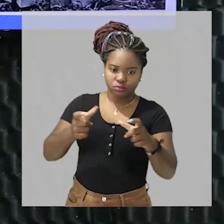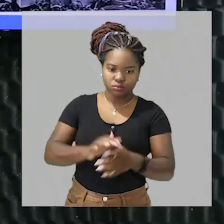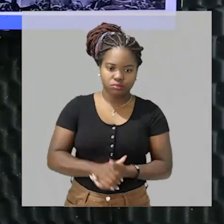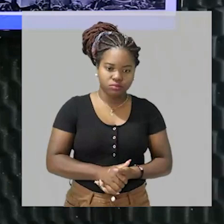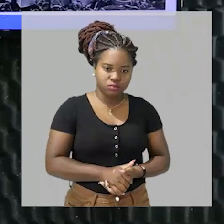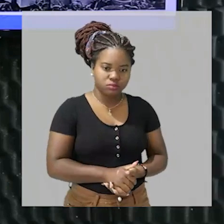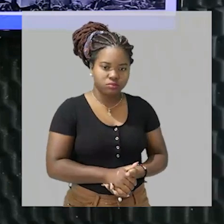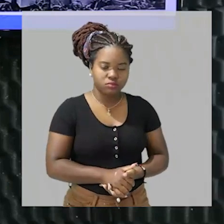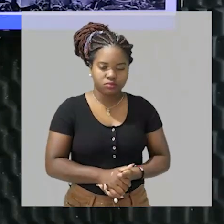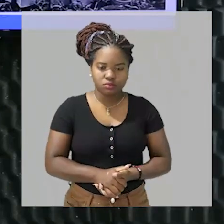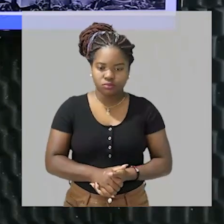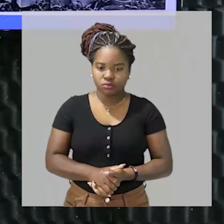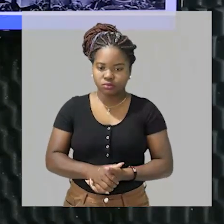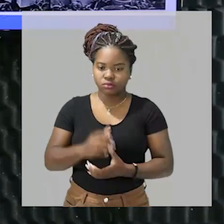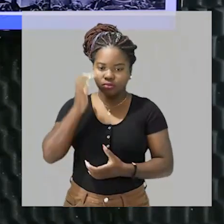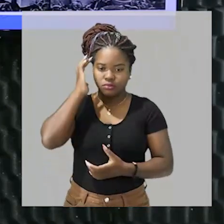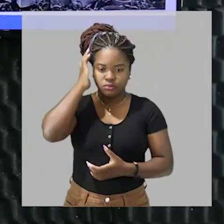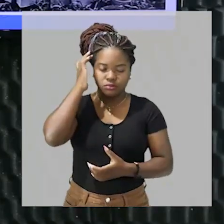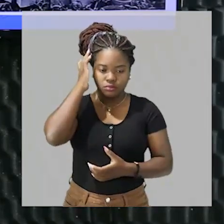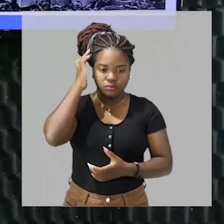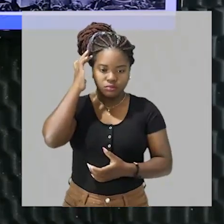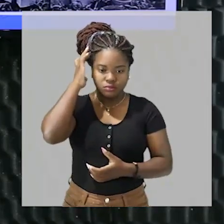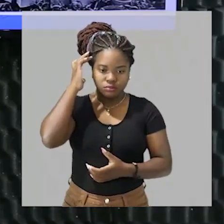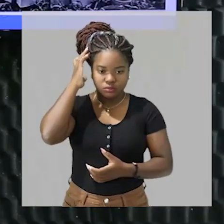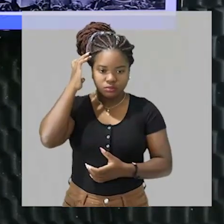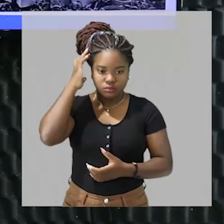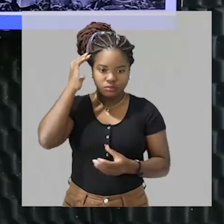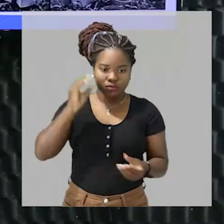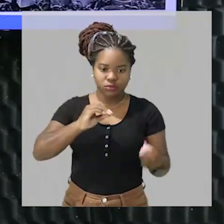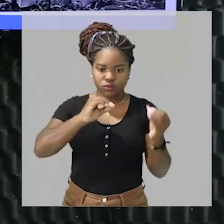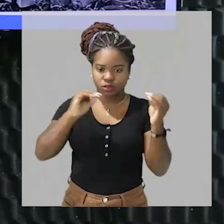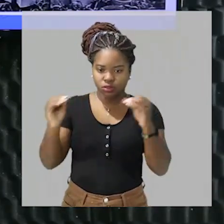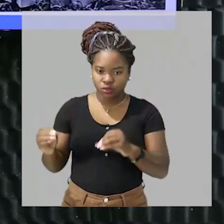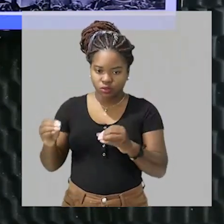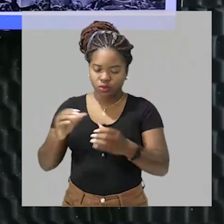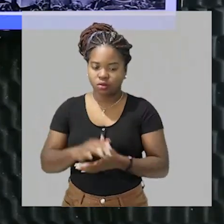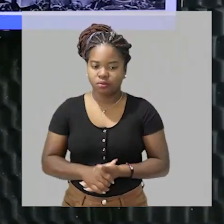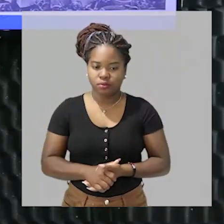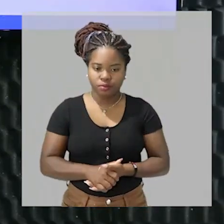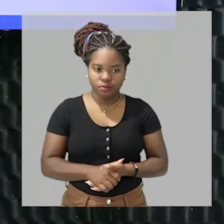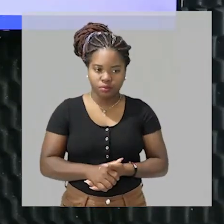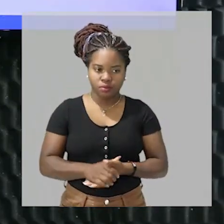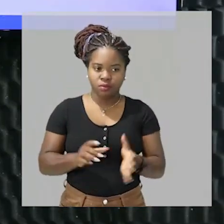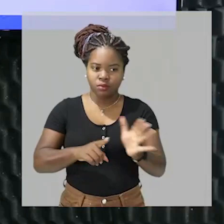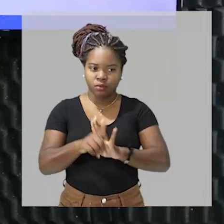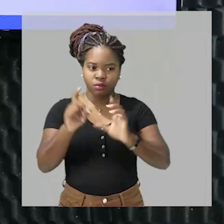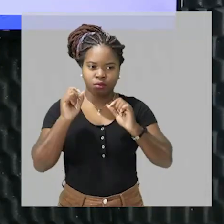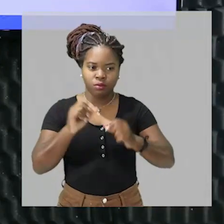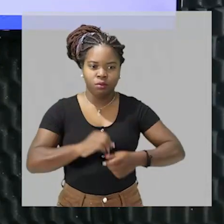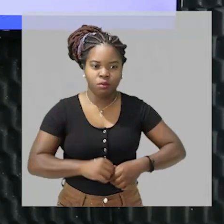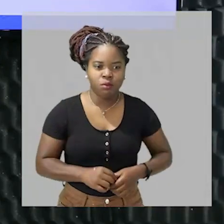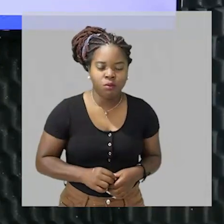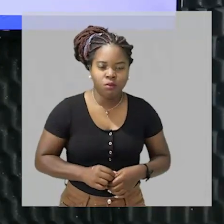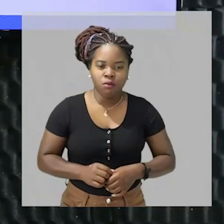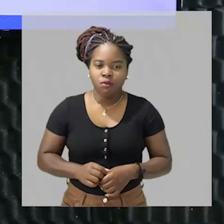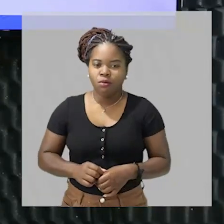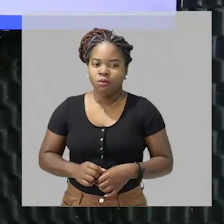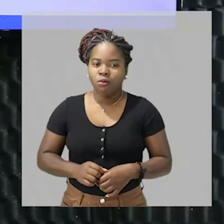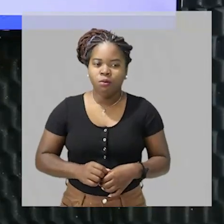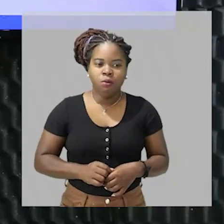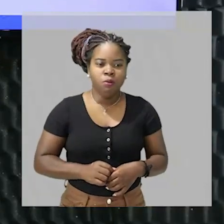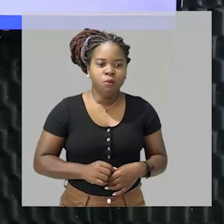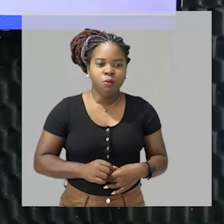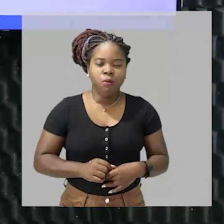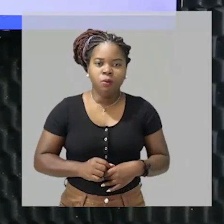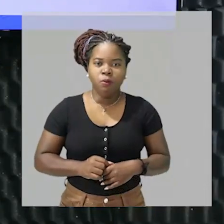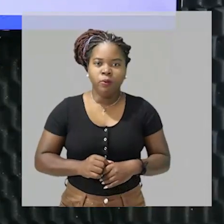o depósito para você colocar com as letras, as palavras na forma de vaso. E aí ela pergunta, a função da obra de